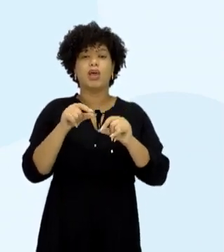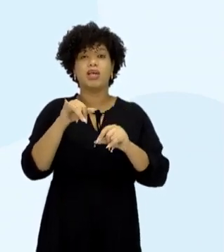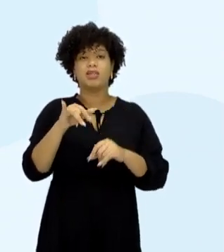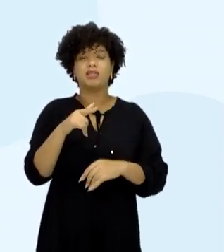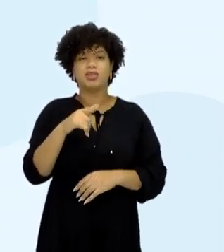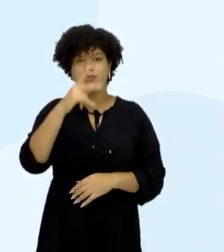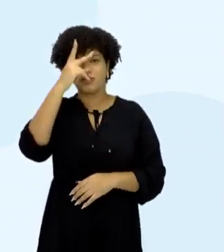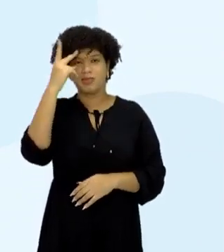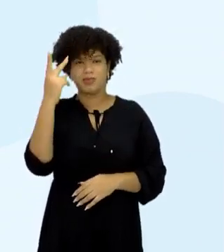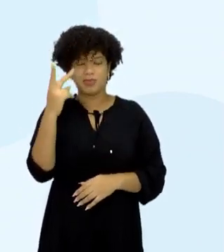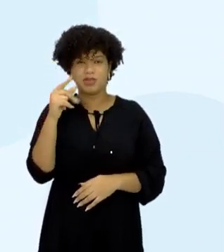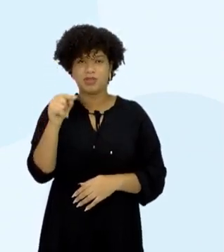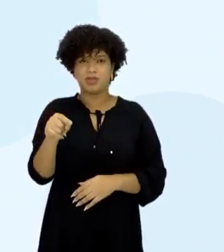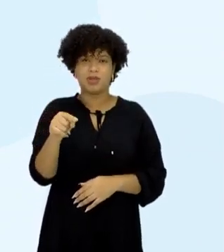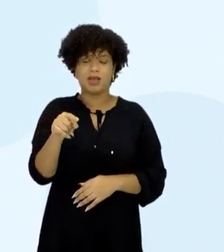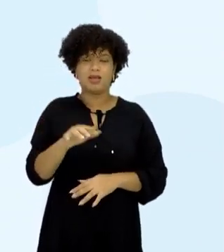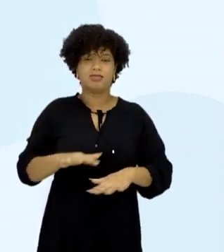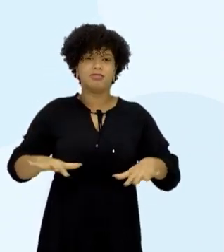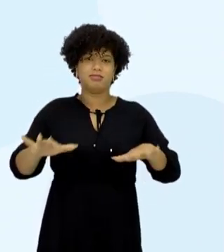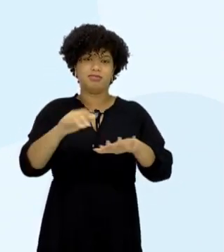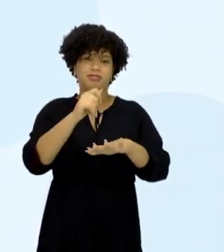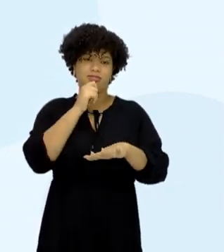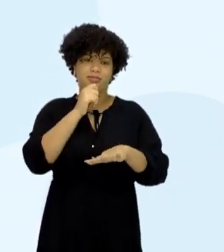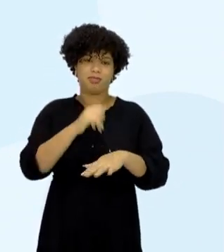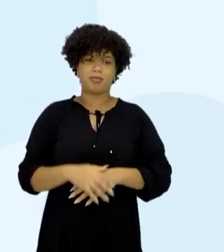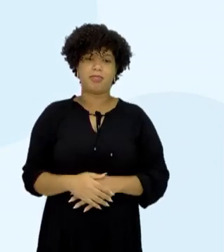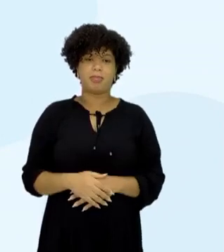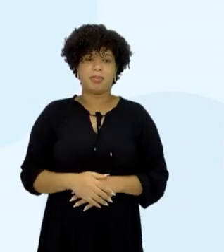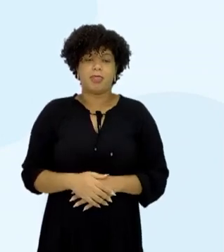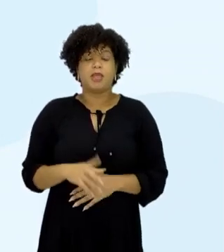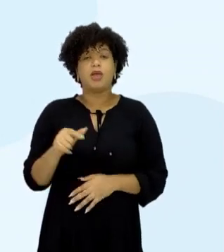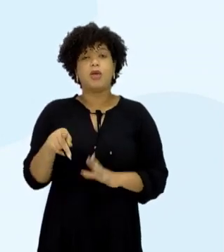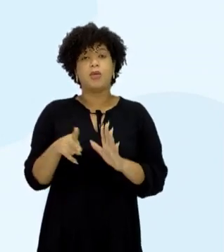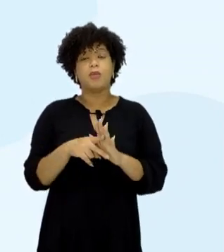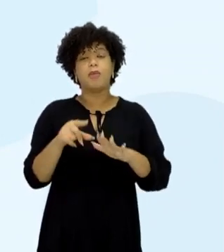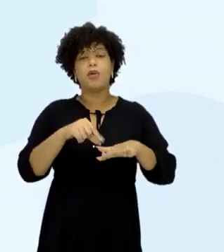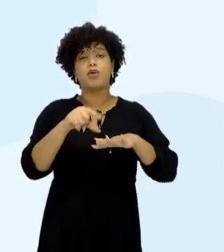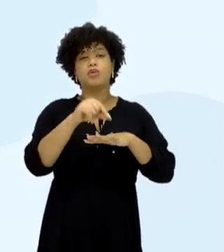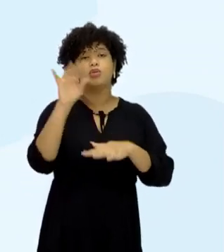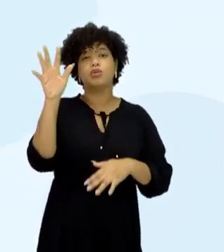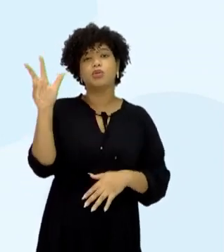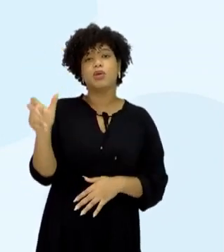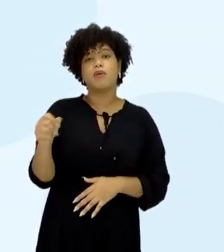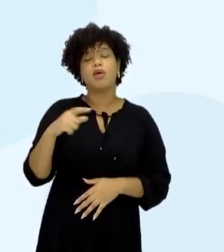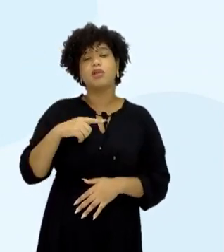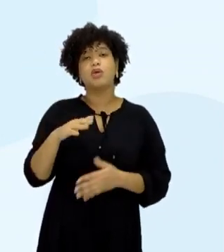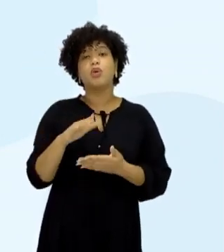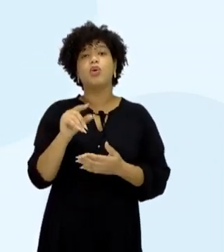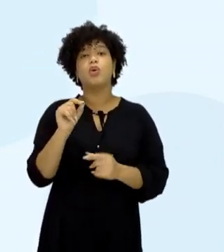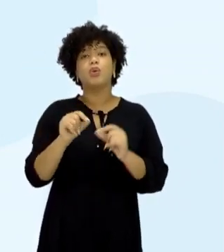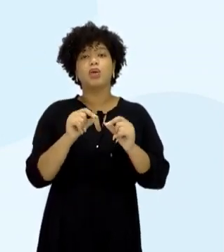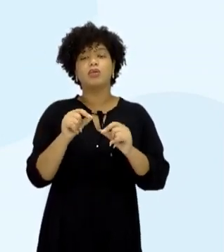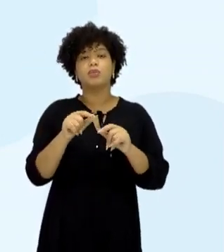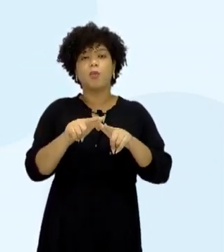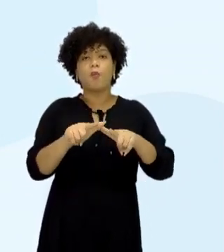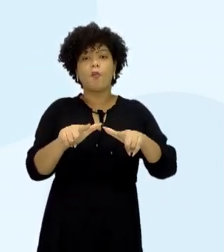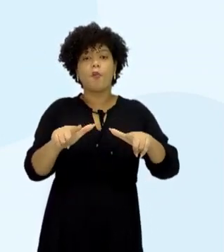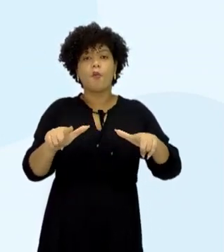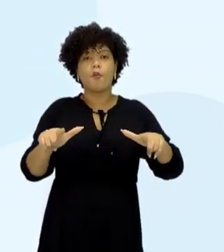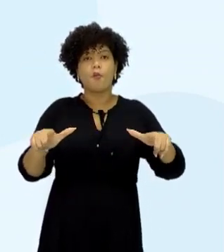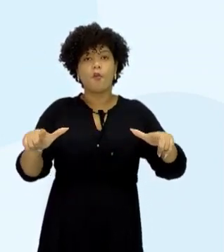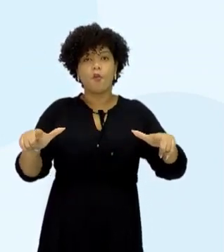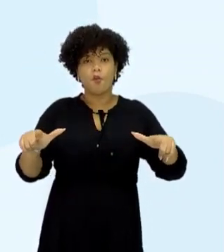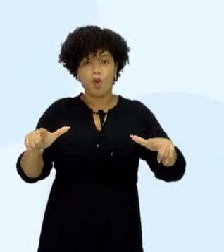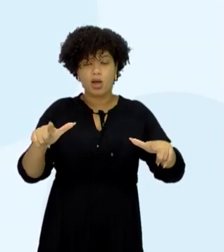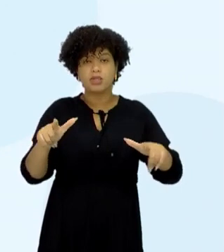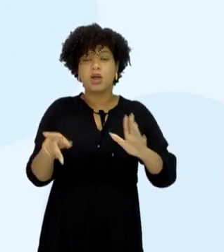terra, né? E aí nós temos algumas regiões, como é lá no continente africano, né, que tem lá os desertos, né? Nós temos a Antártida, que é o deserto frio, nós